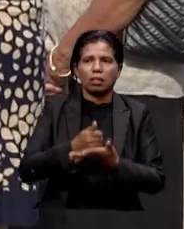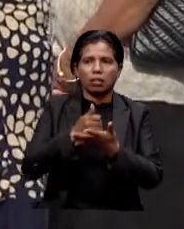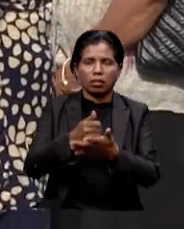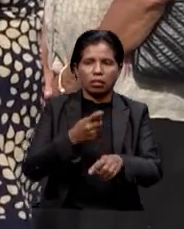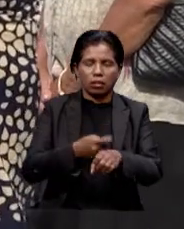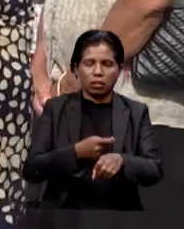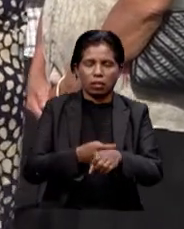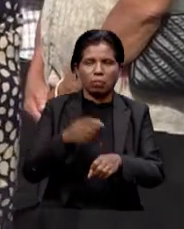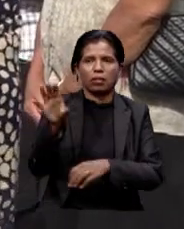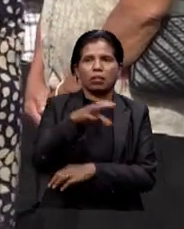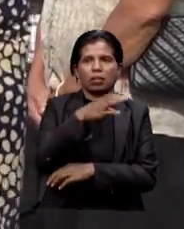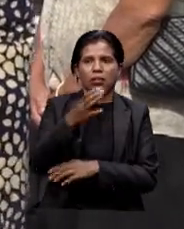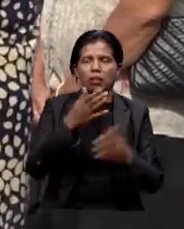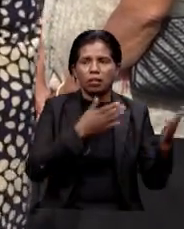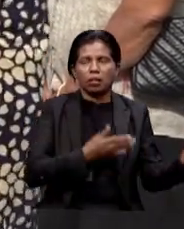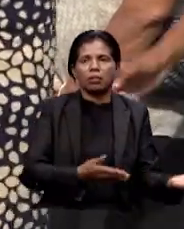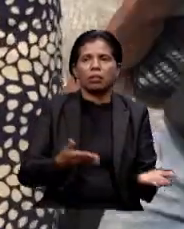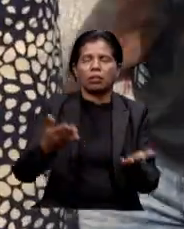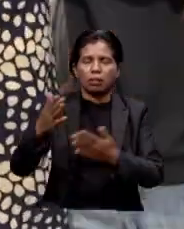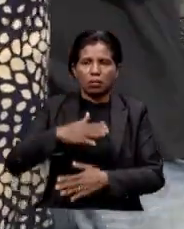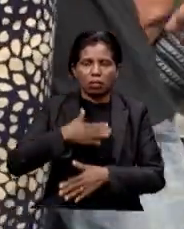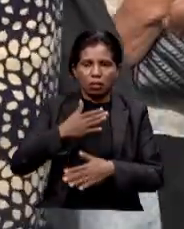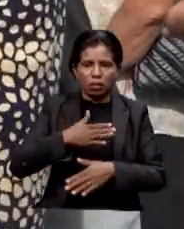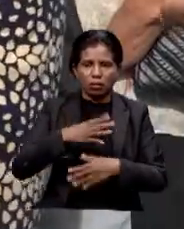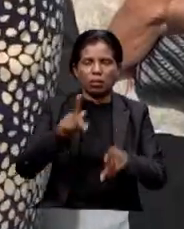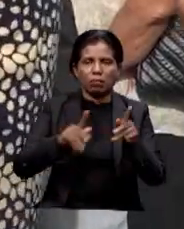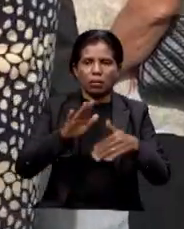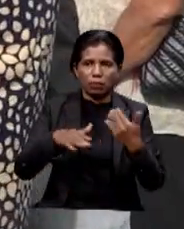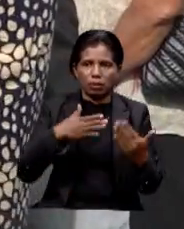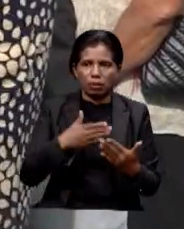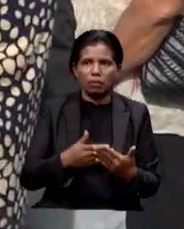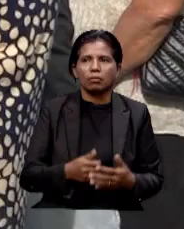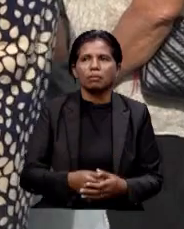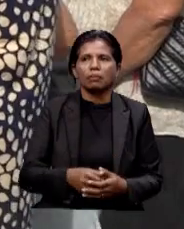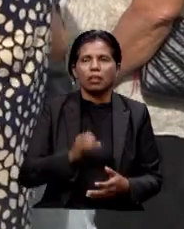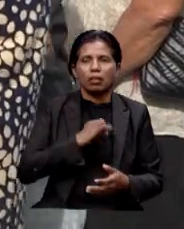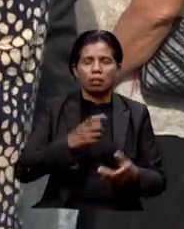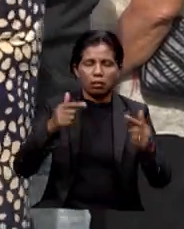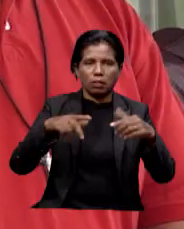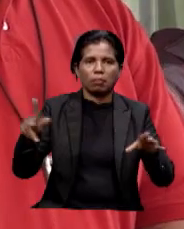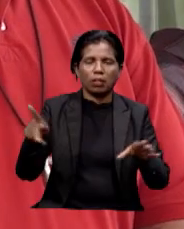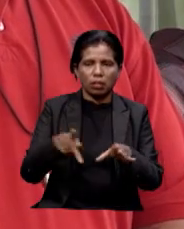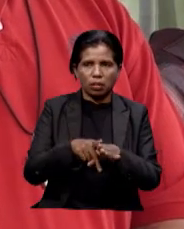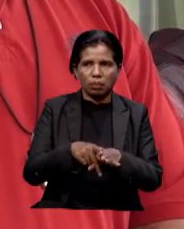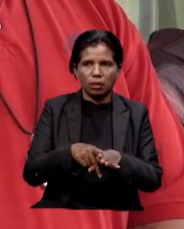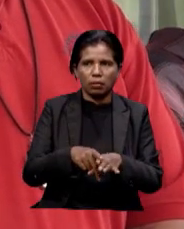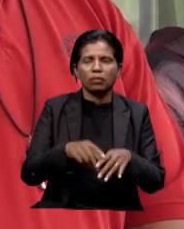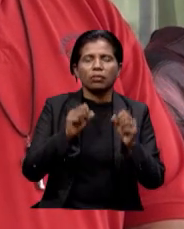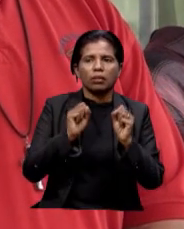tempo natal ne, o de Lori sentido que solok ba maluk sirahotu. Hawatu mai ne marca presença, o